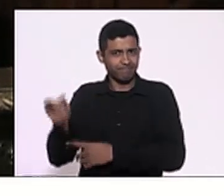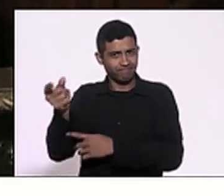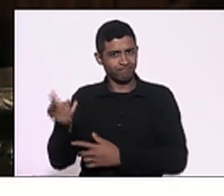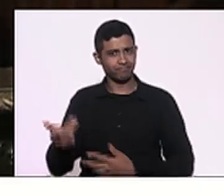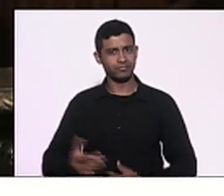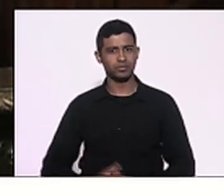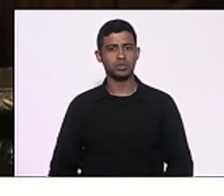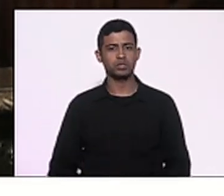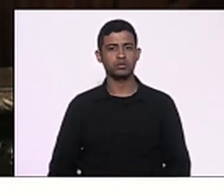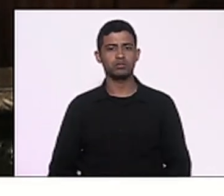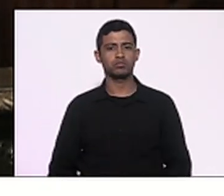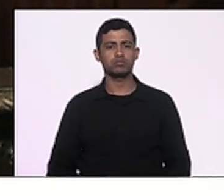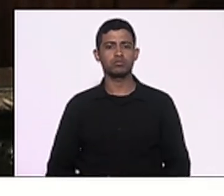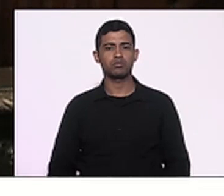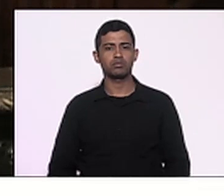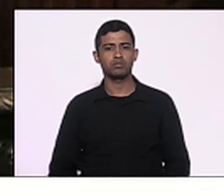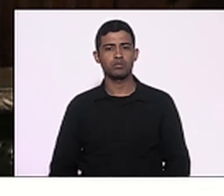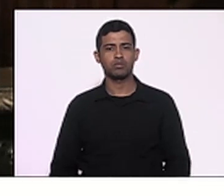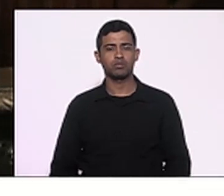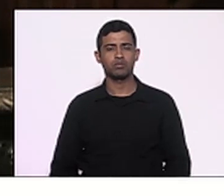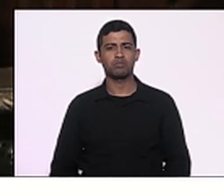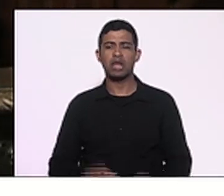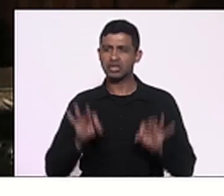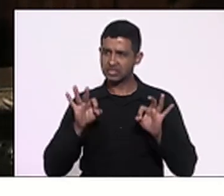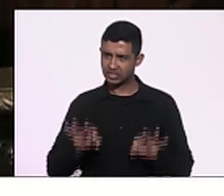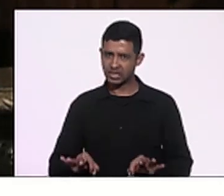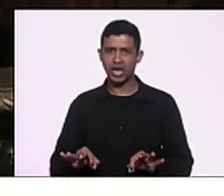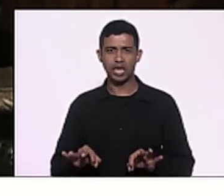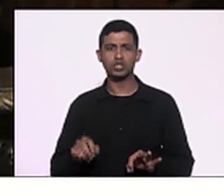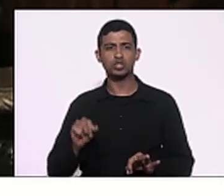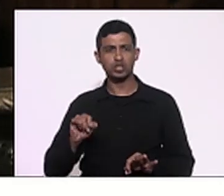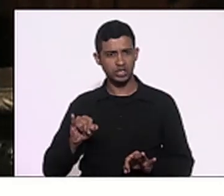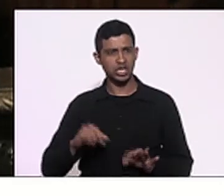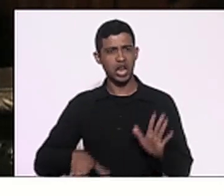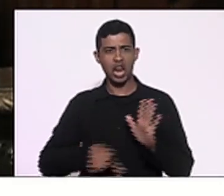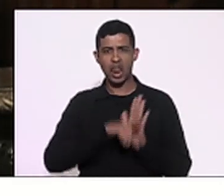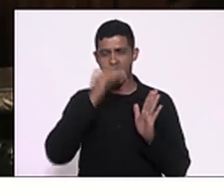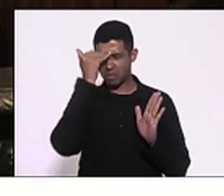democráticos, acostumada à democracia institucional. Eleição se ganha e se perde.